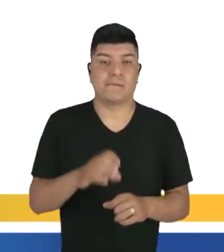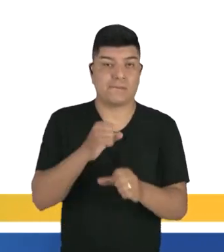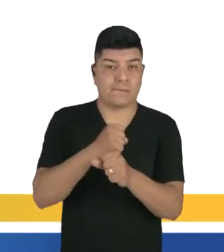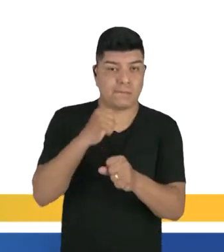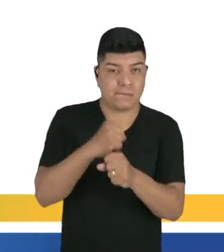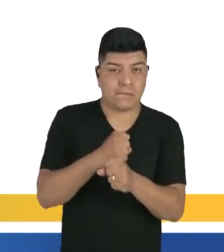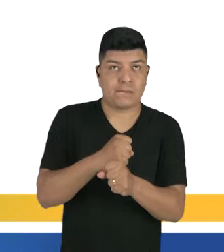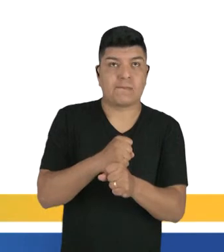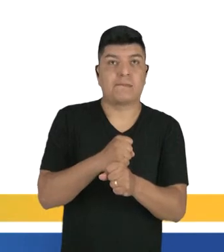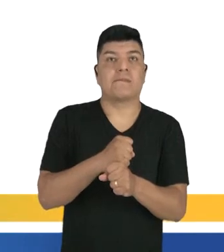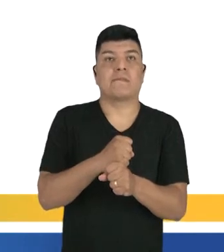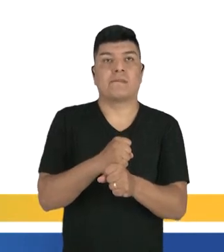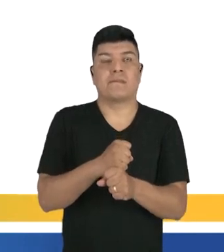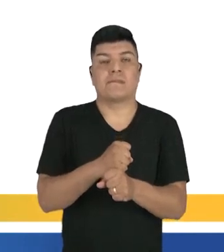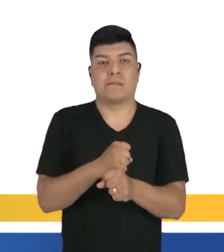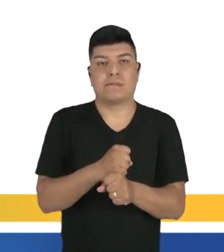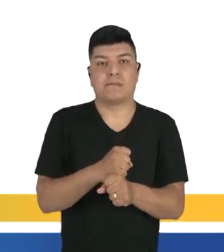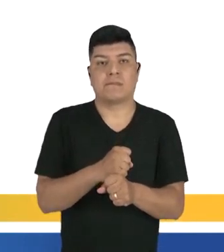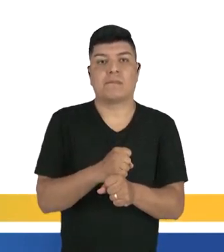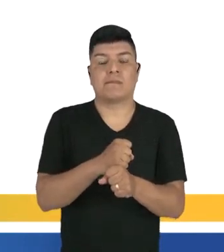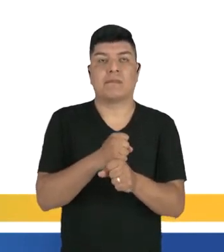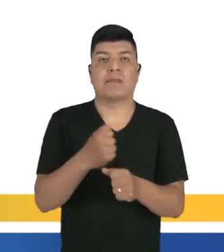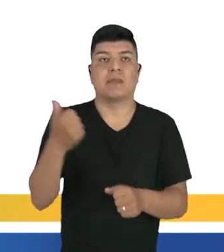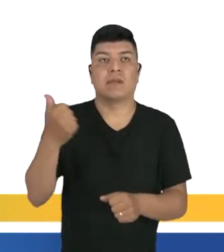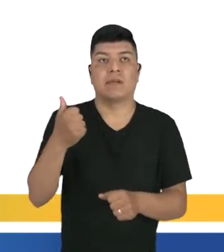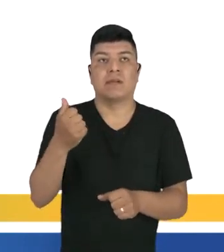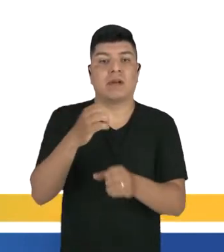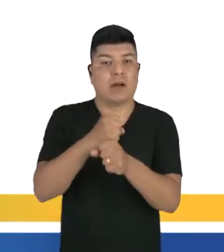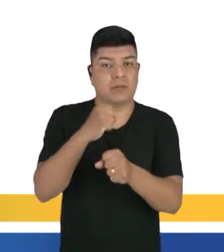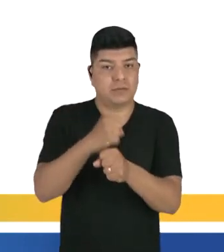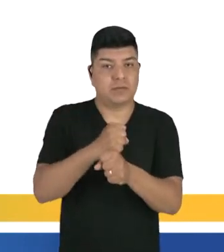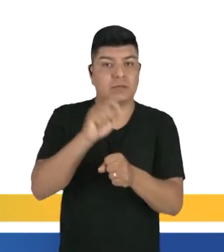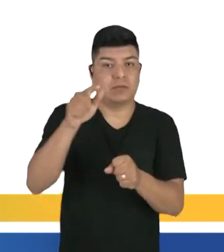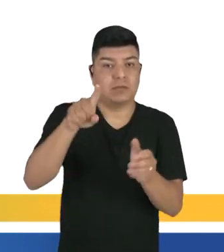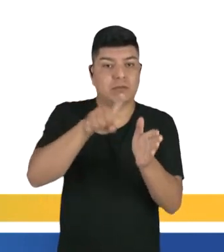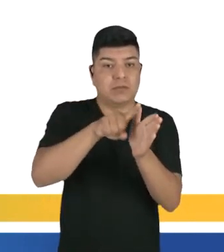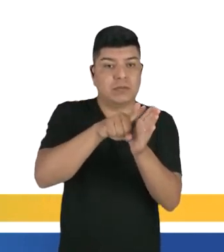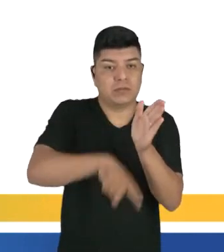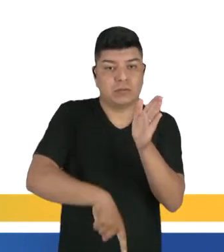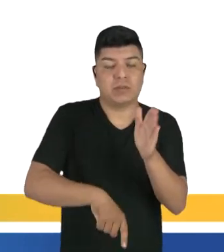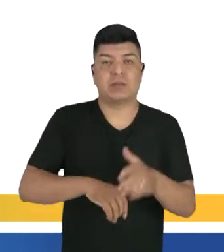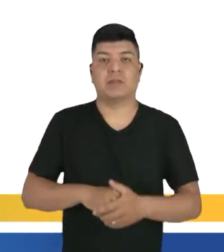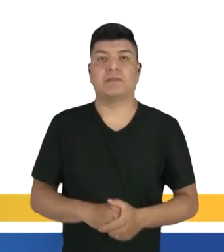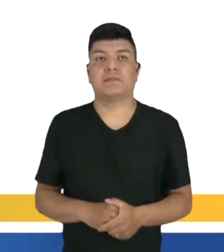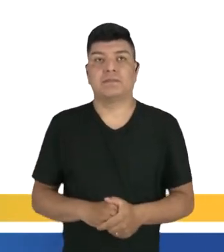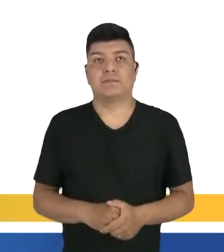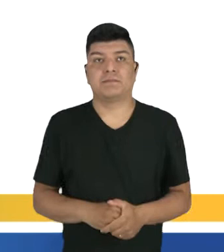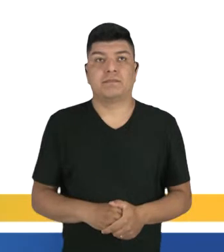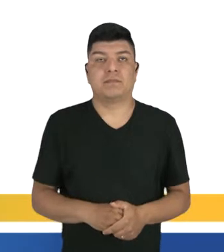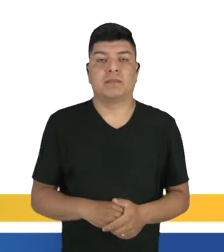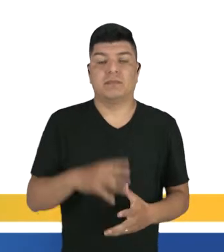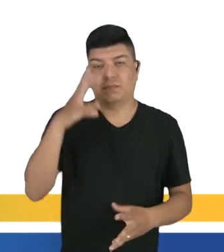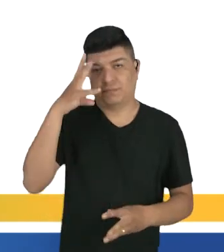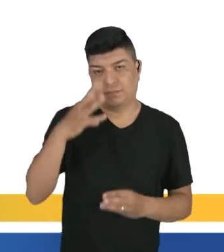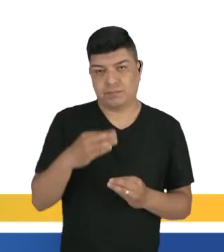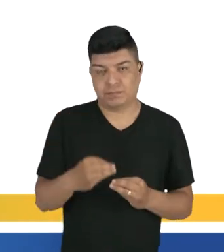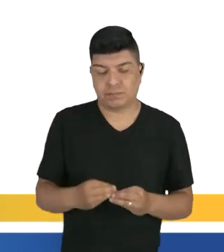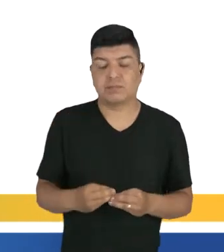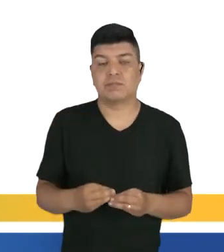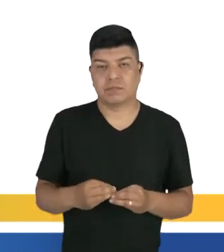Agora a gente vai ver um pouquinho sobre as operações que envolvem radicais. Primeiro vamos trabalhar com adição e subtração. Agora que já sabemos